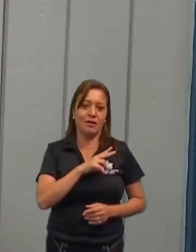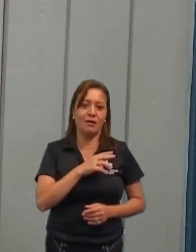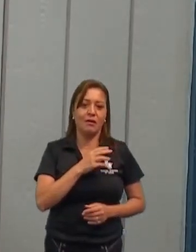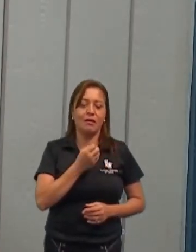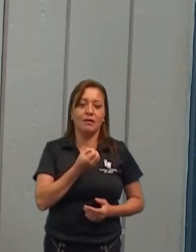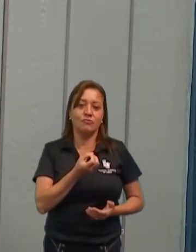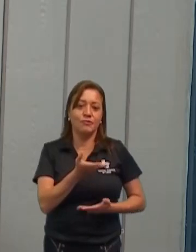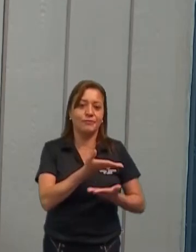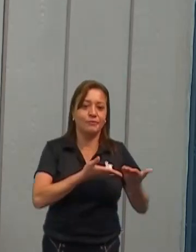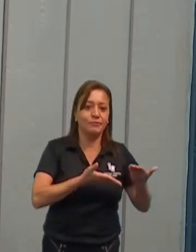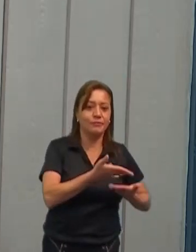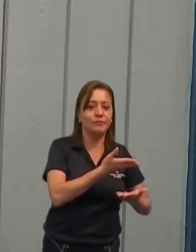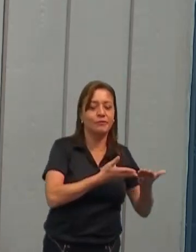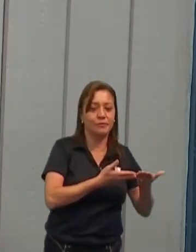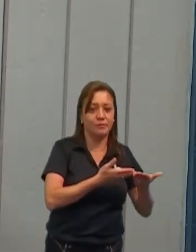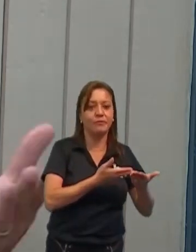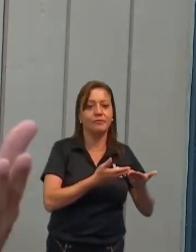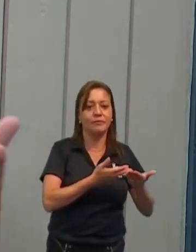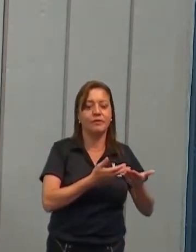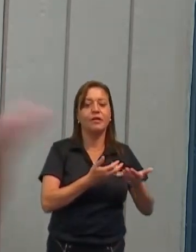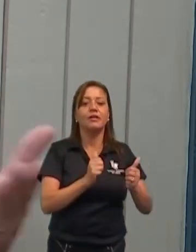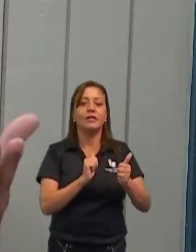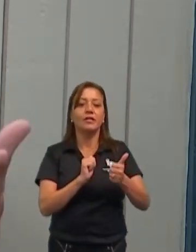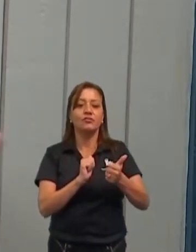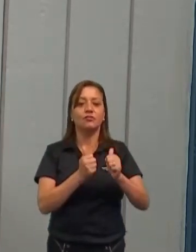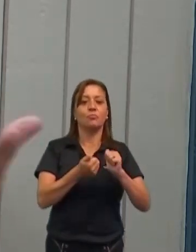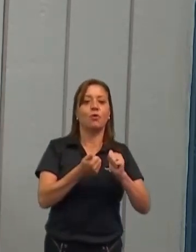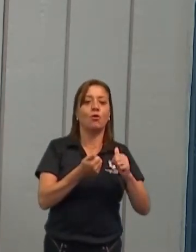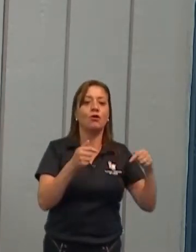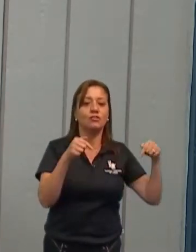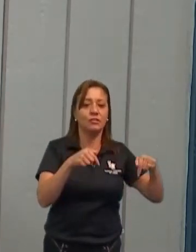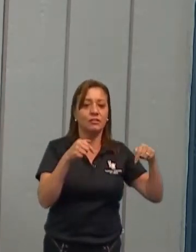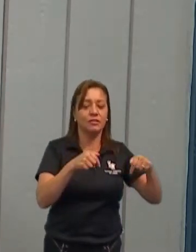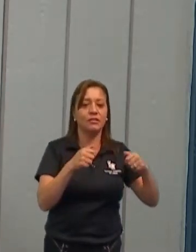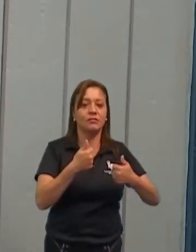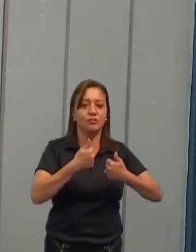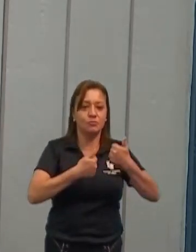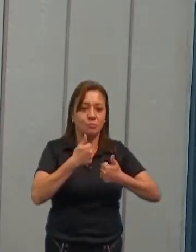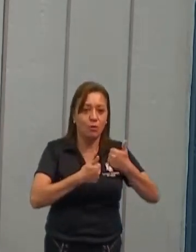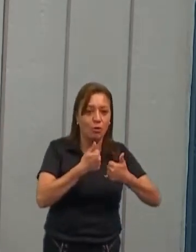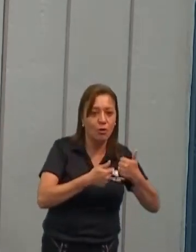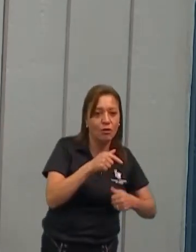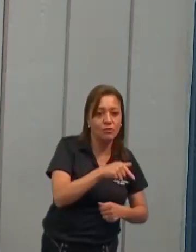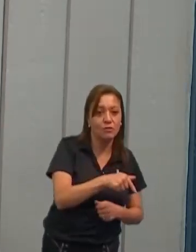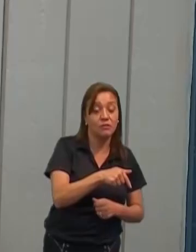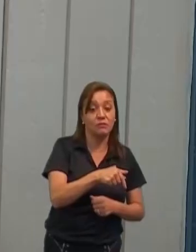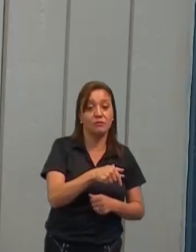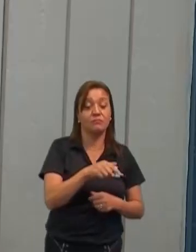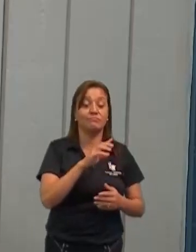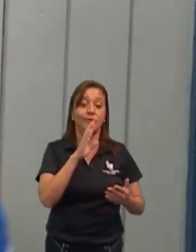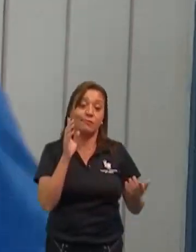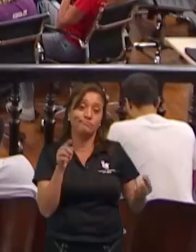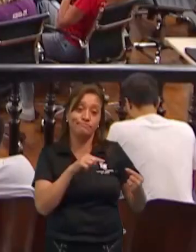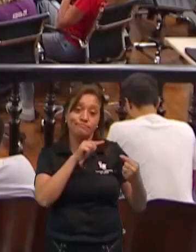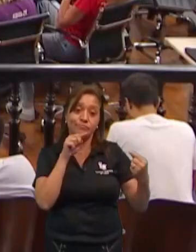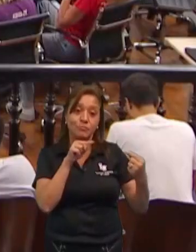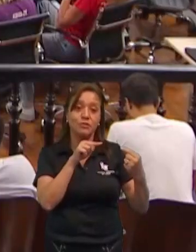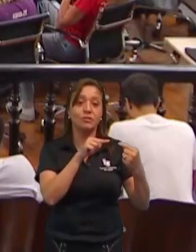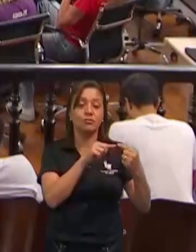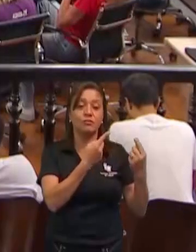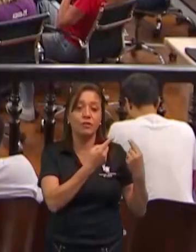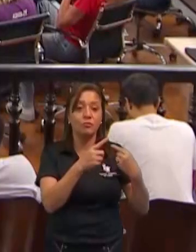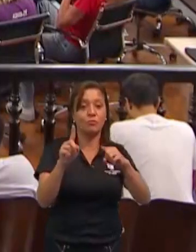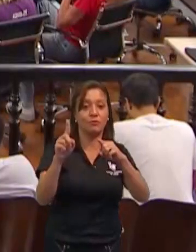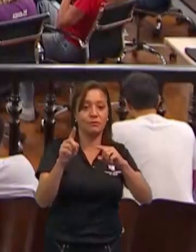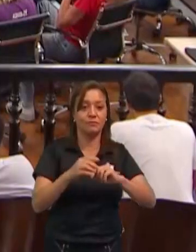um esporte que está aí no mundo todo, mas aqui no Brasil parece que a esquerda mirou e está perseguindo. Pela